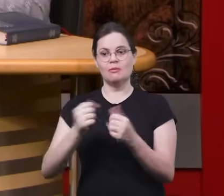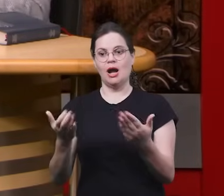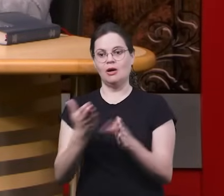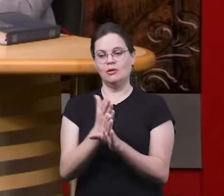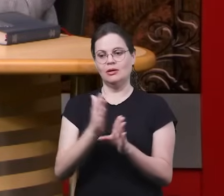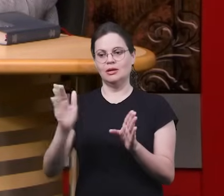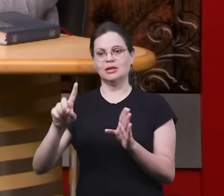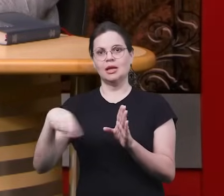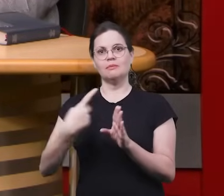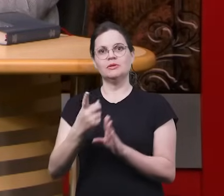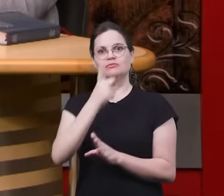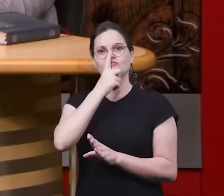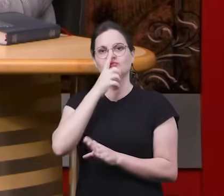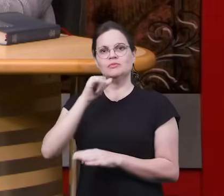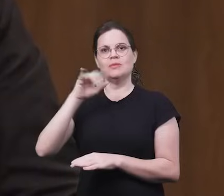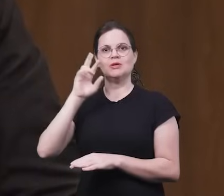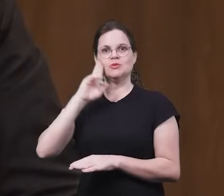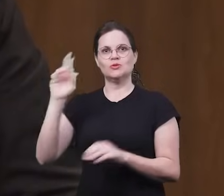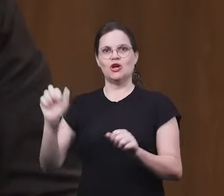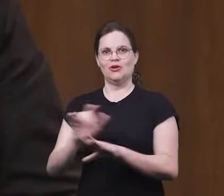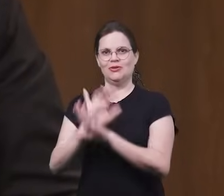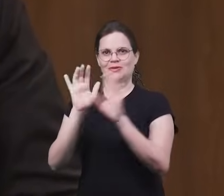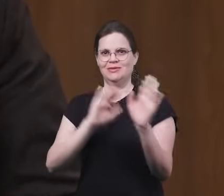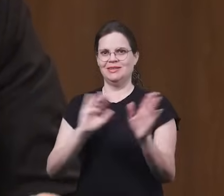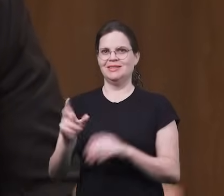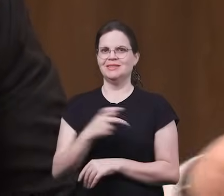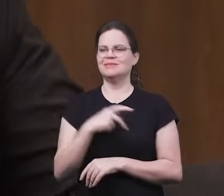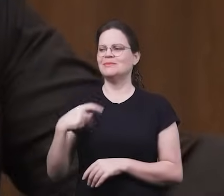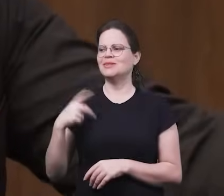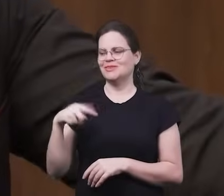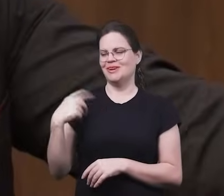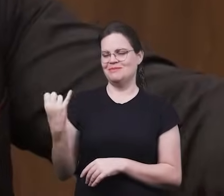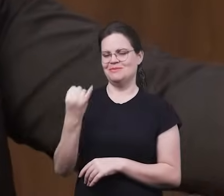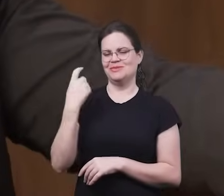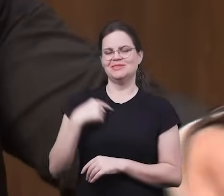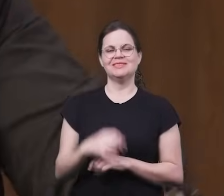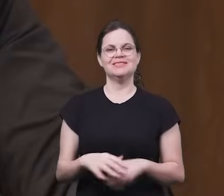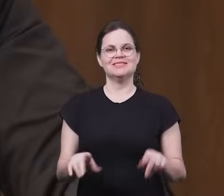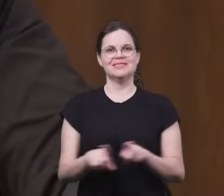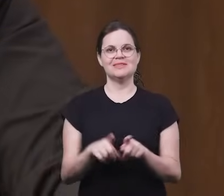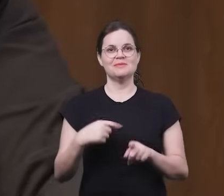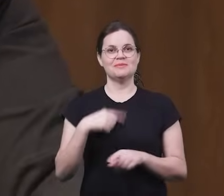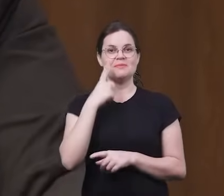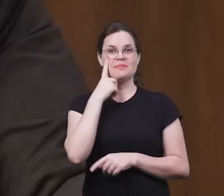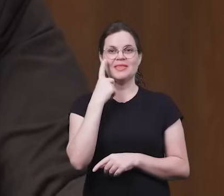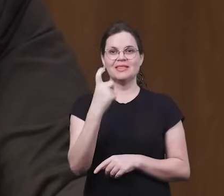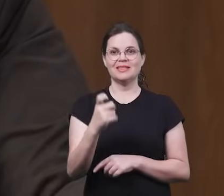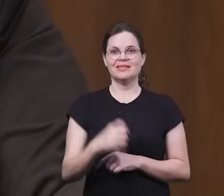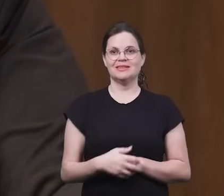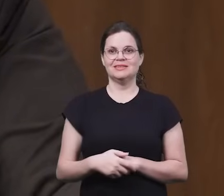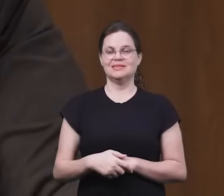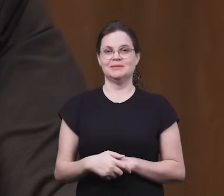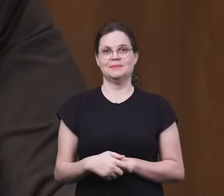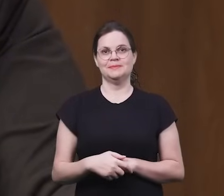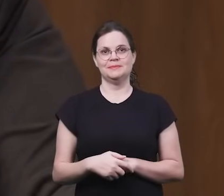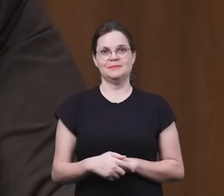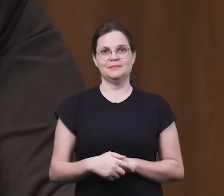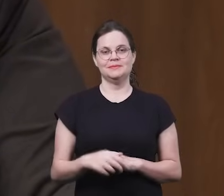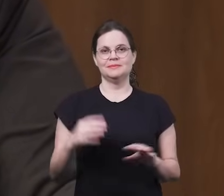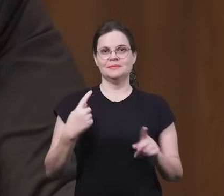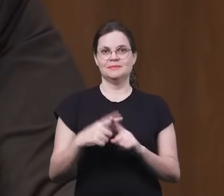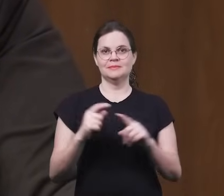ressurreição. Mas me fala sobre isso, eu quero ouvir você. Pastor, isso é importante, é interessante, porque